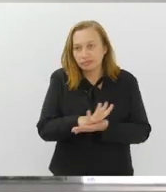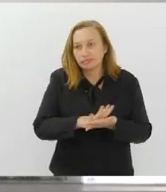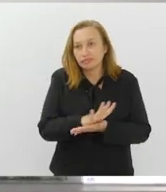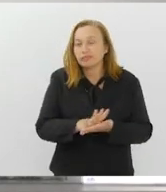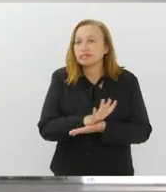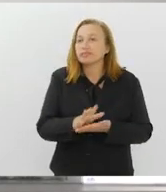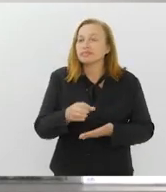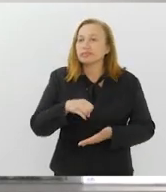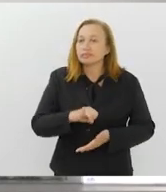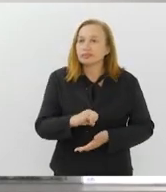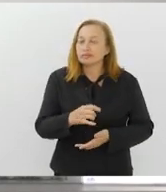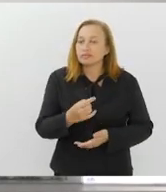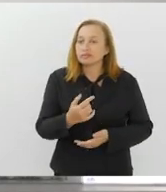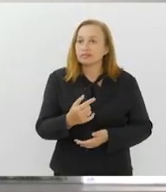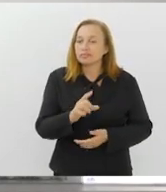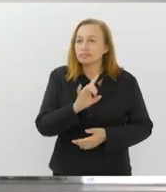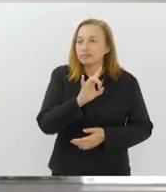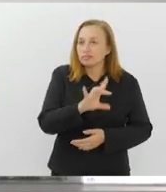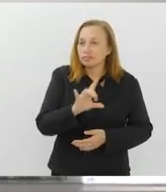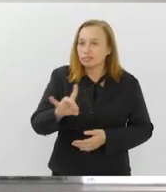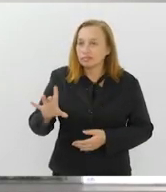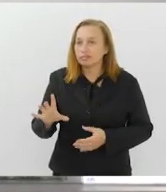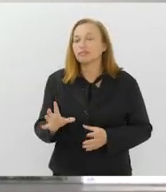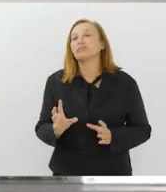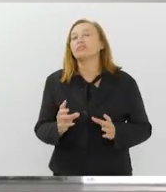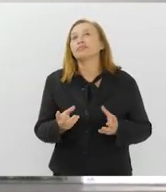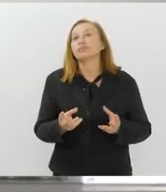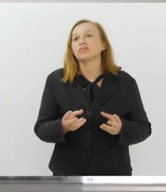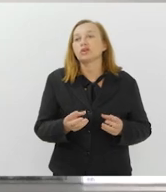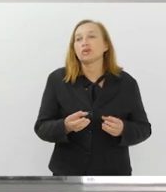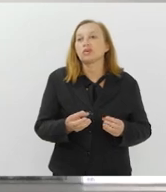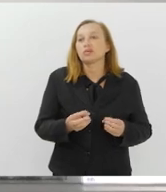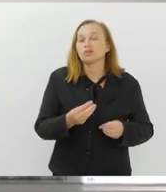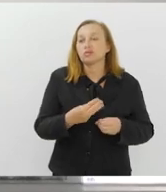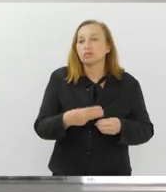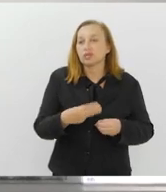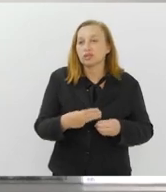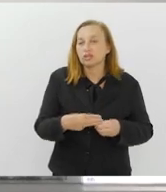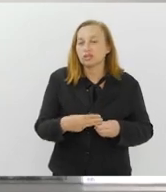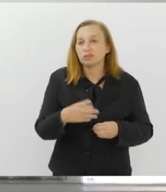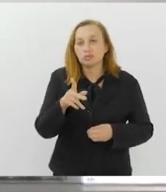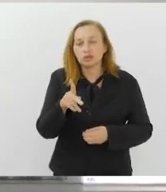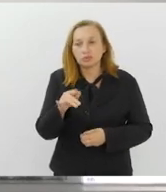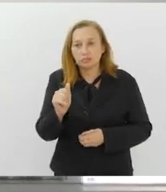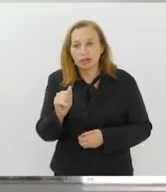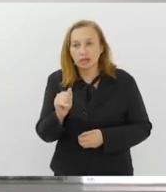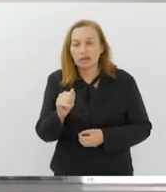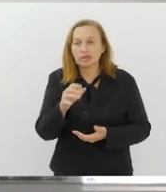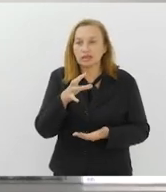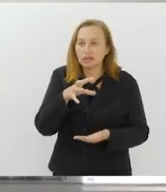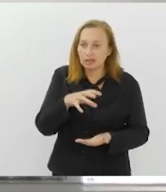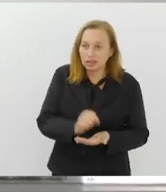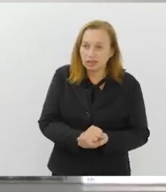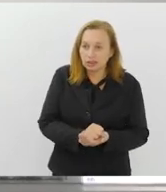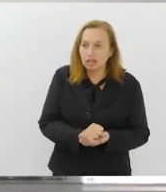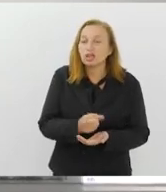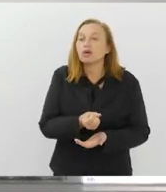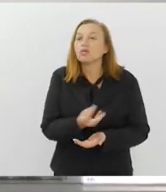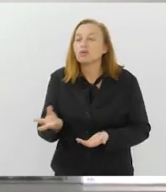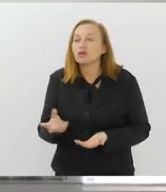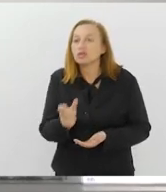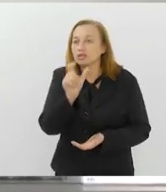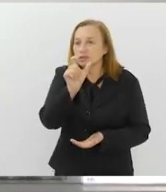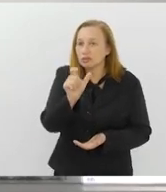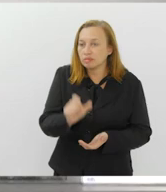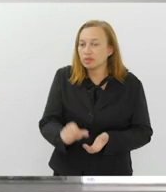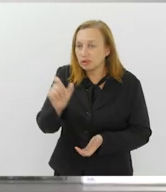gabinete itinerante em cada município para os pais atípicos ir lá fazerem um cadastro, para a gente levantar quantas pessoas tiveram